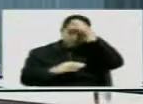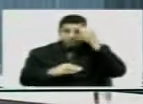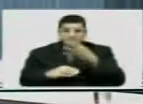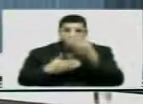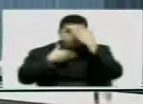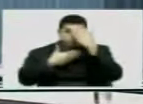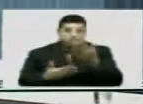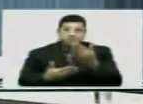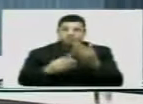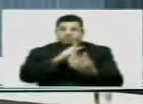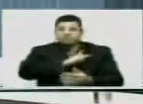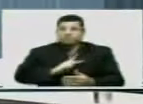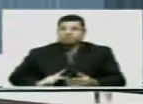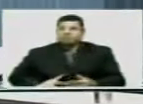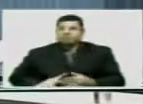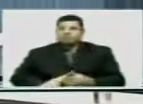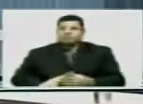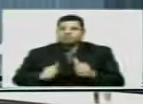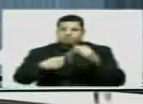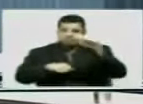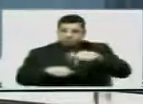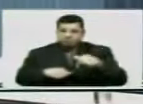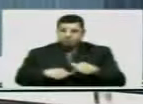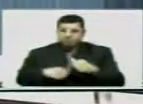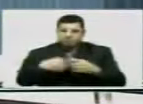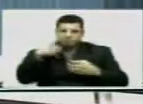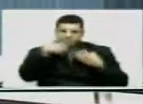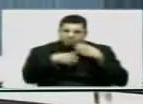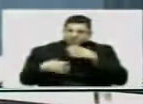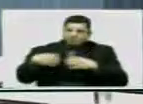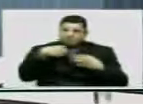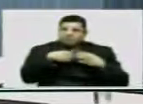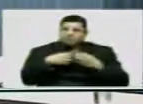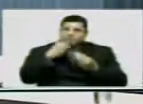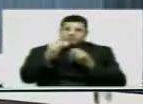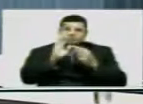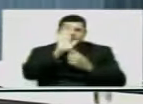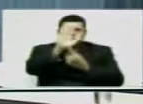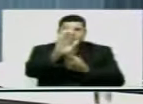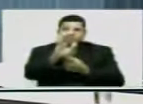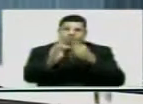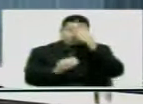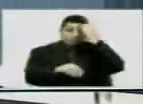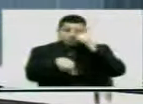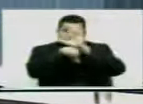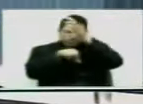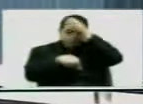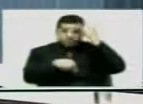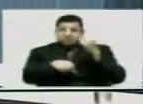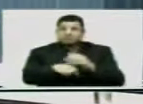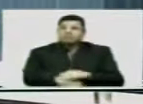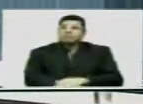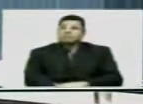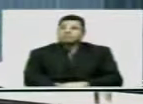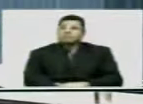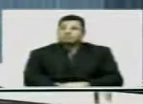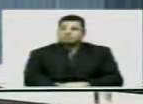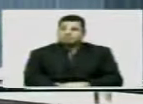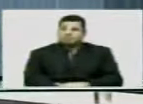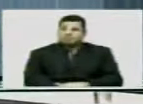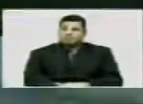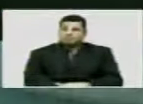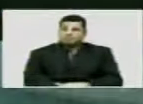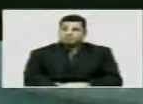povo. Muito obrigado, senhor presidente. Fica aqui a minha indignação como representante do povo do estado do Amazonas e da cidade de Manaus.